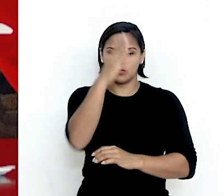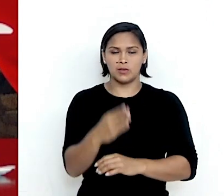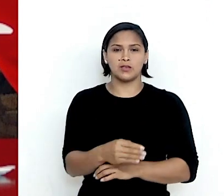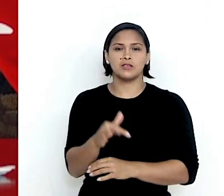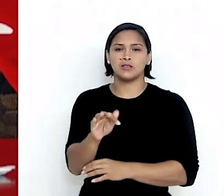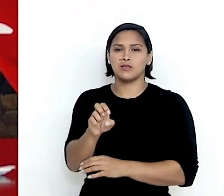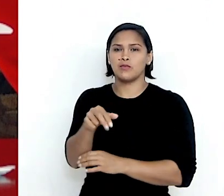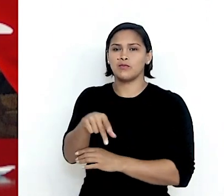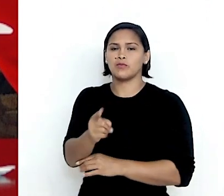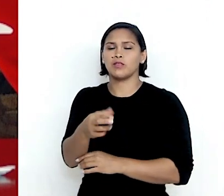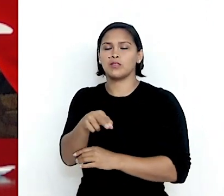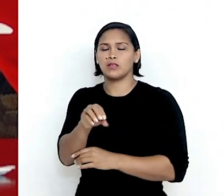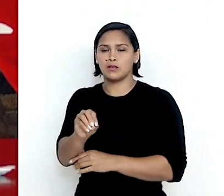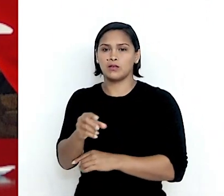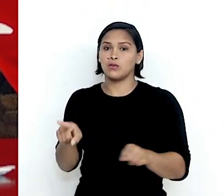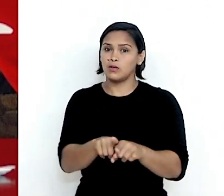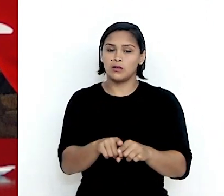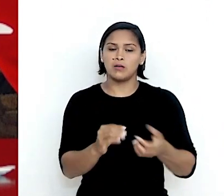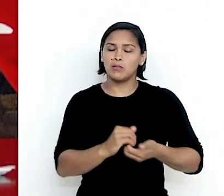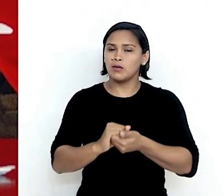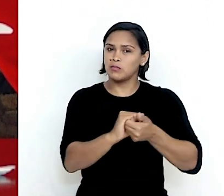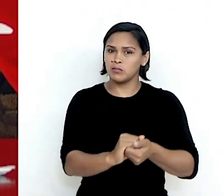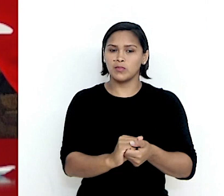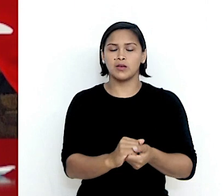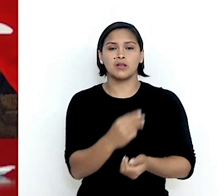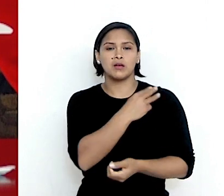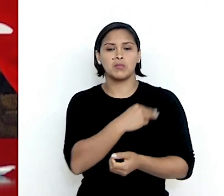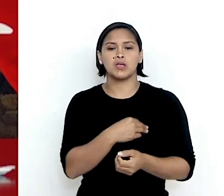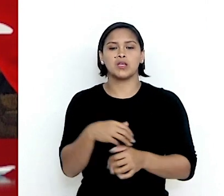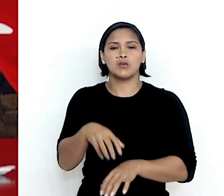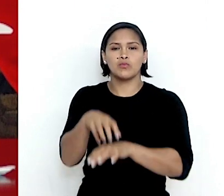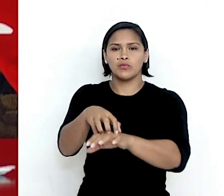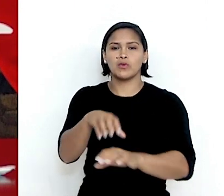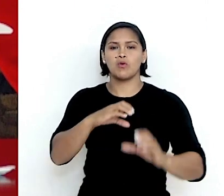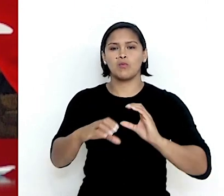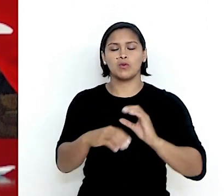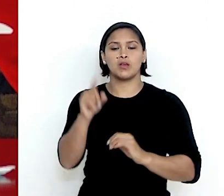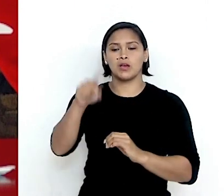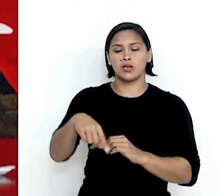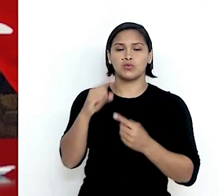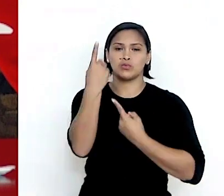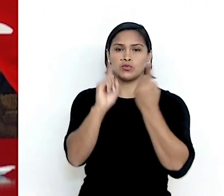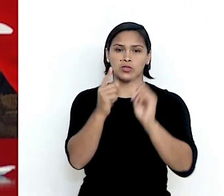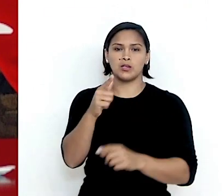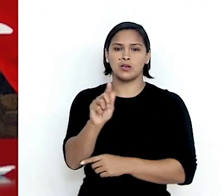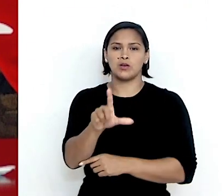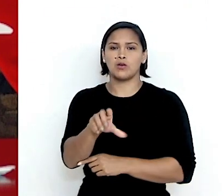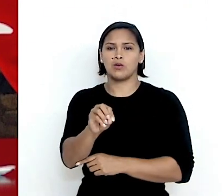Dom Fernando Schmidt. E, claro, cumprimento a ministra de Transportes e Telecomunicações do Chile, Gloria